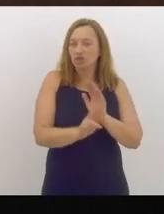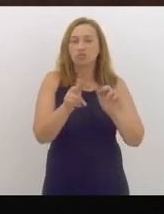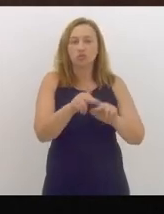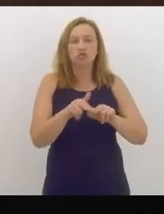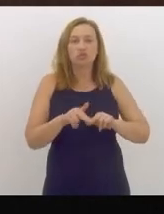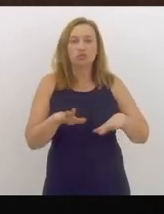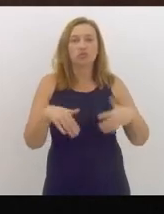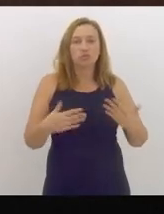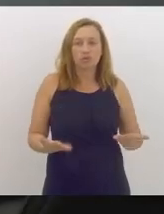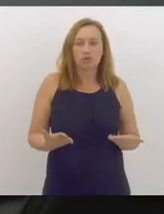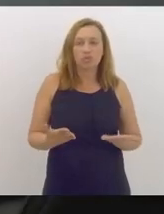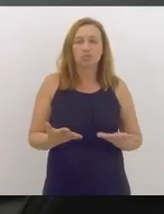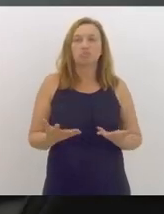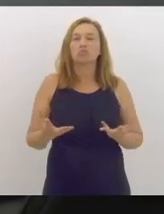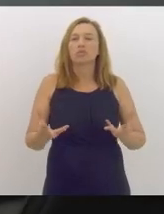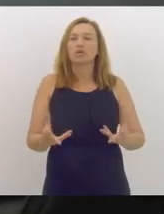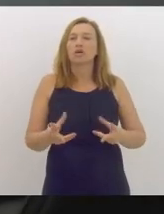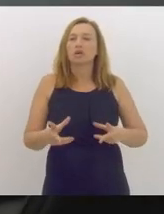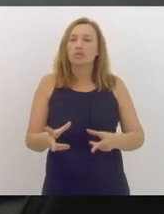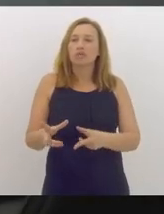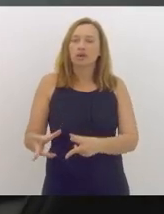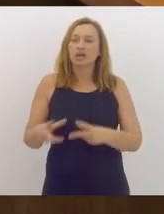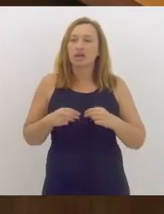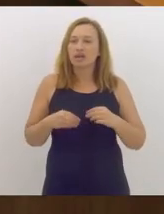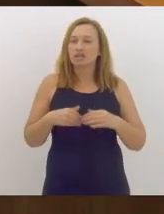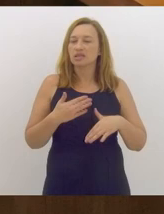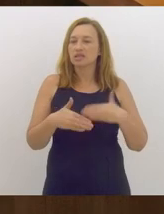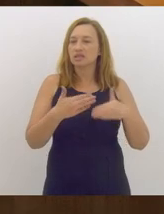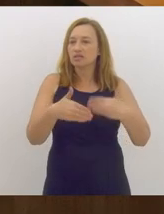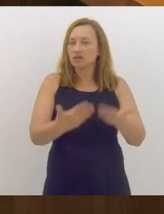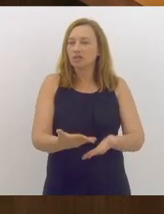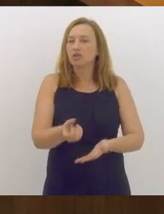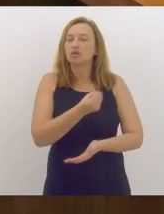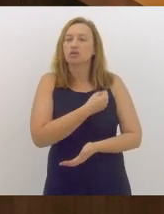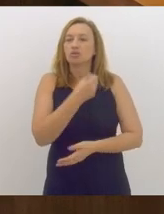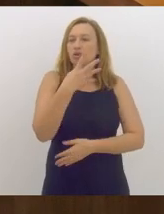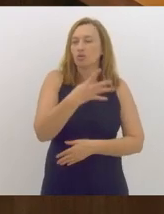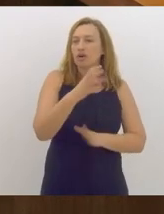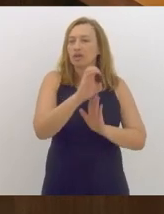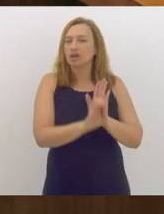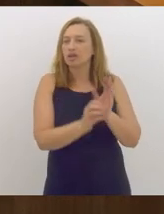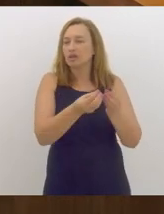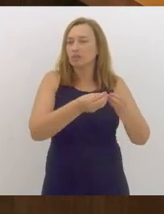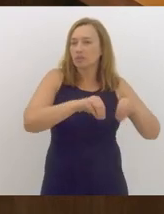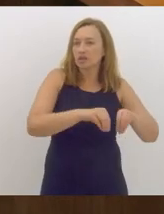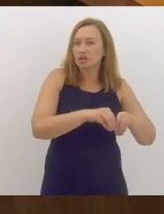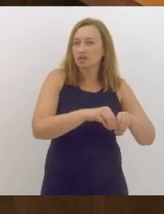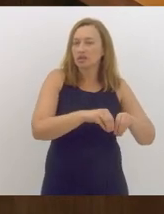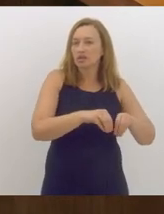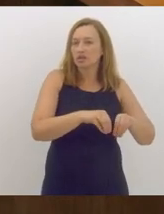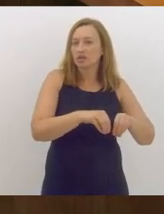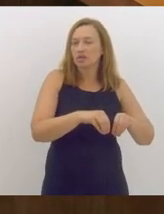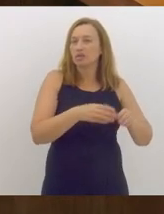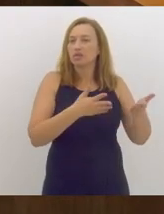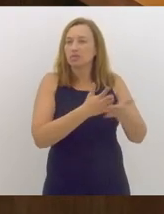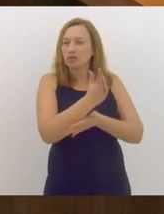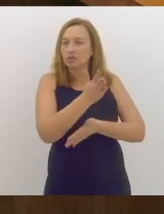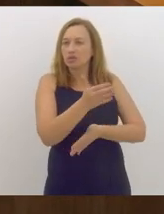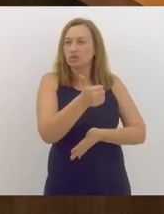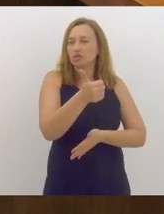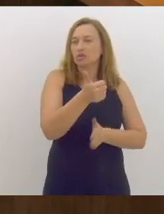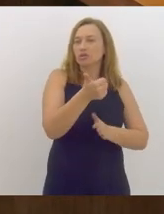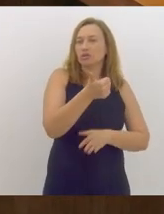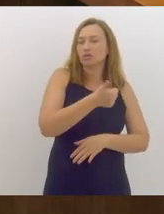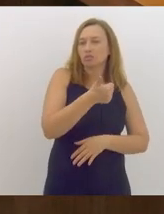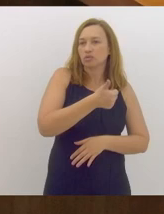qual merecem prosperar. A emenda de número 4 fica prejudicada pela aprovação da emenda número